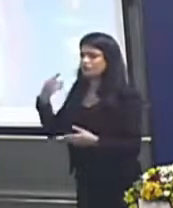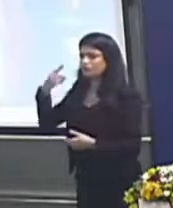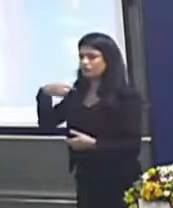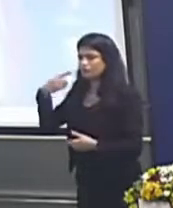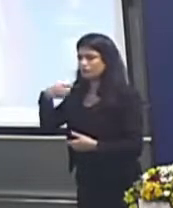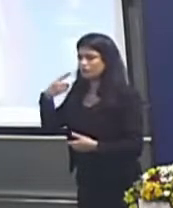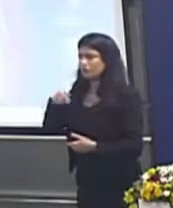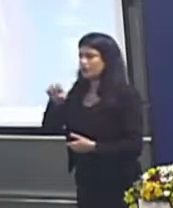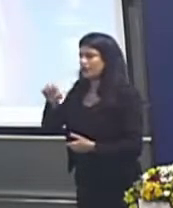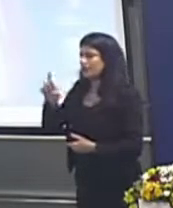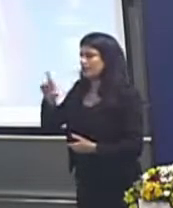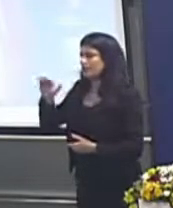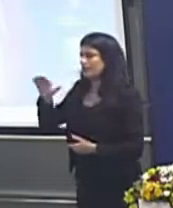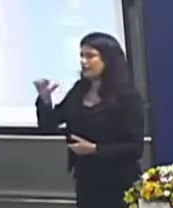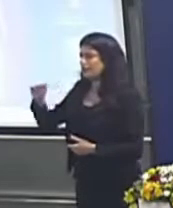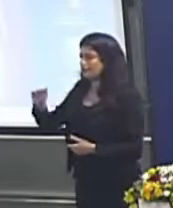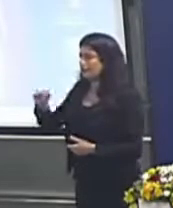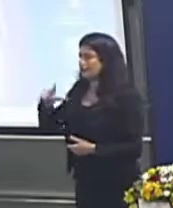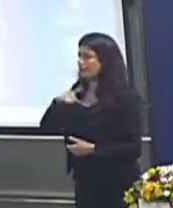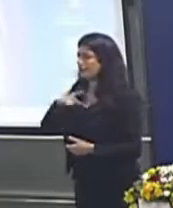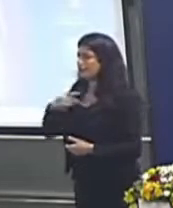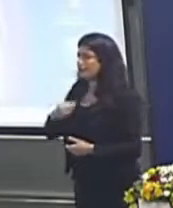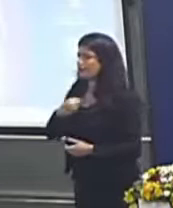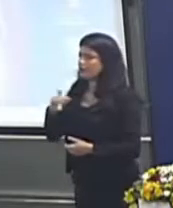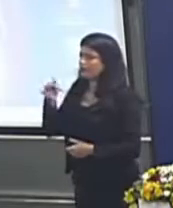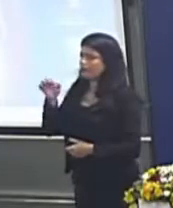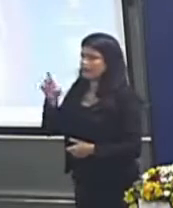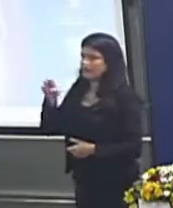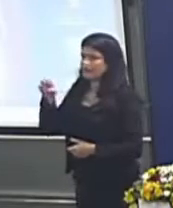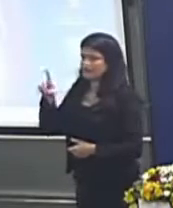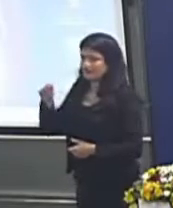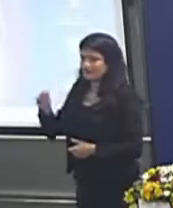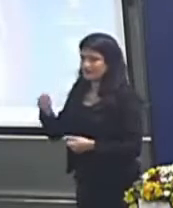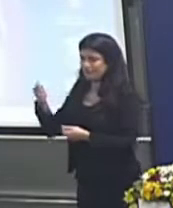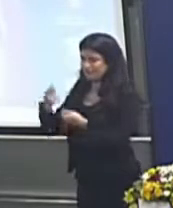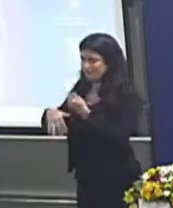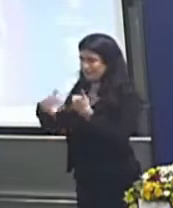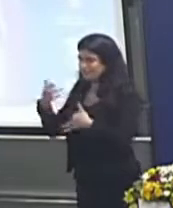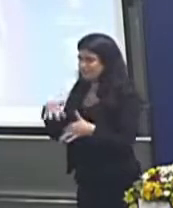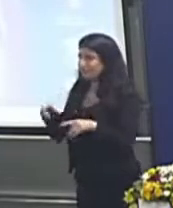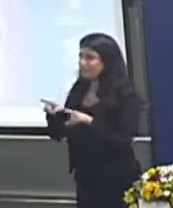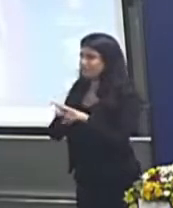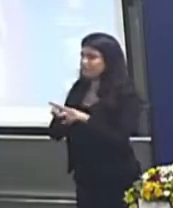deputada Érica Malunguinho, como a Fernanda falou, que também esteve